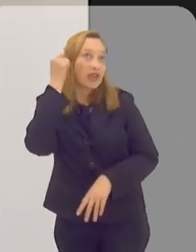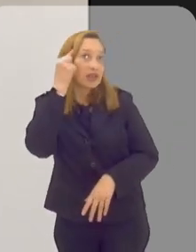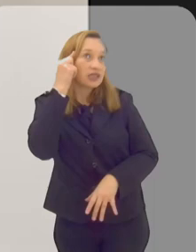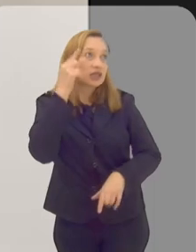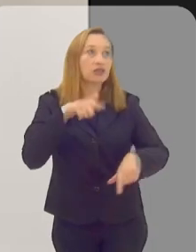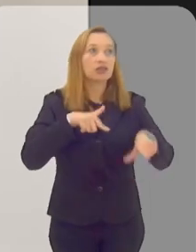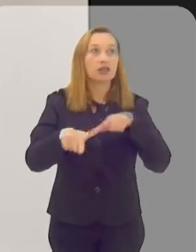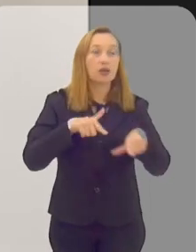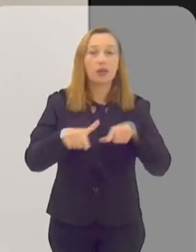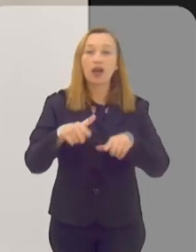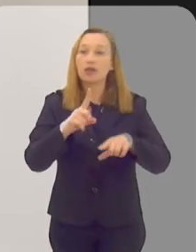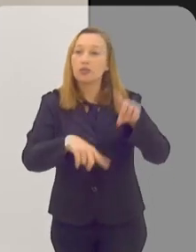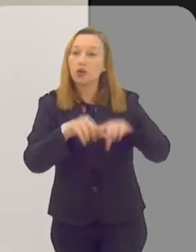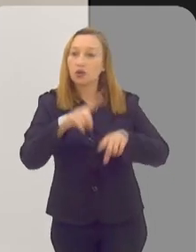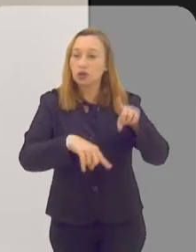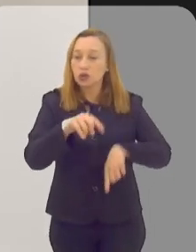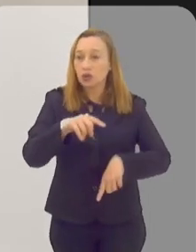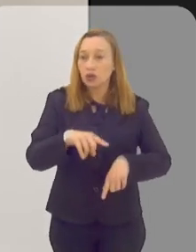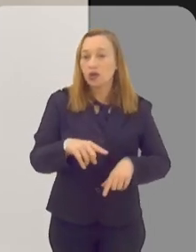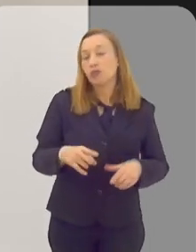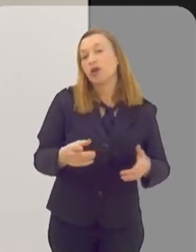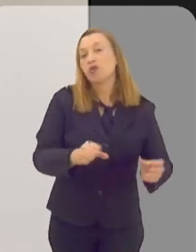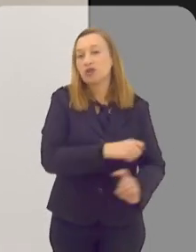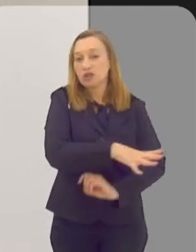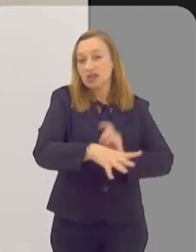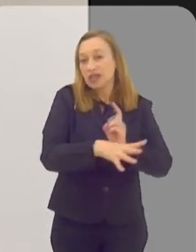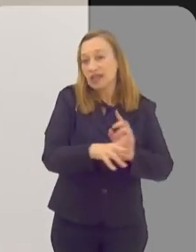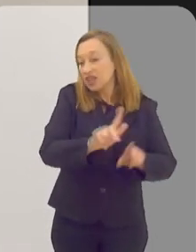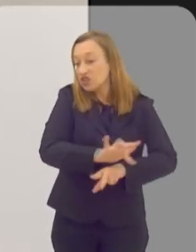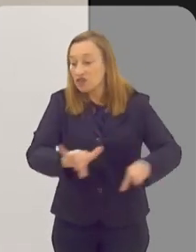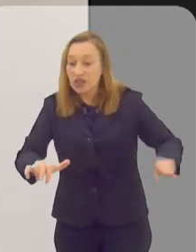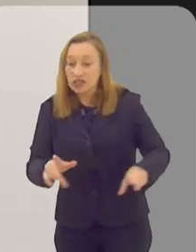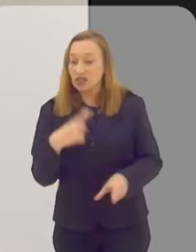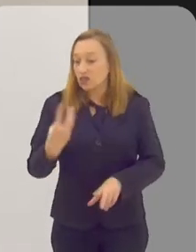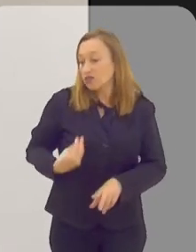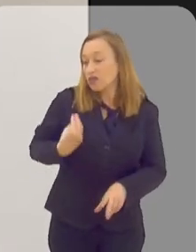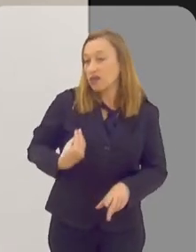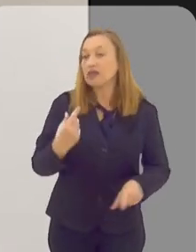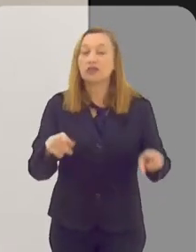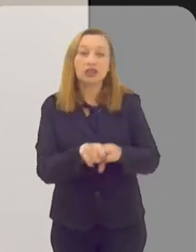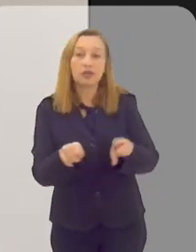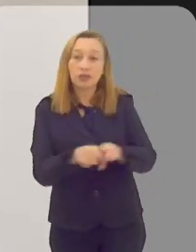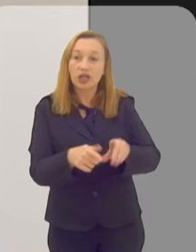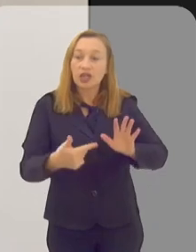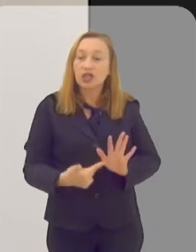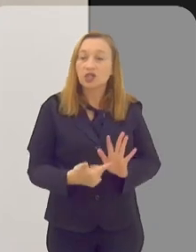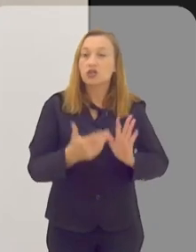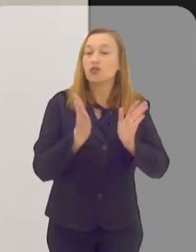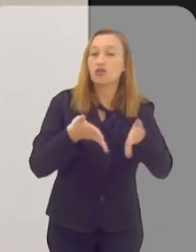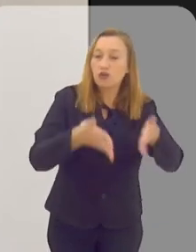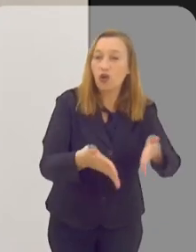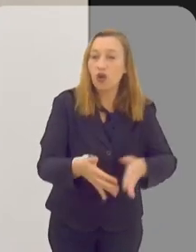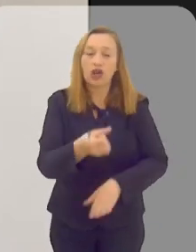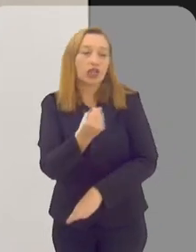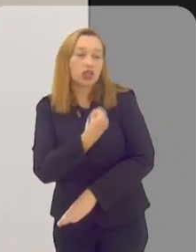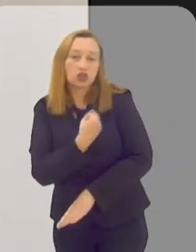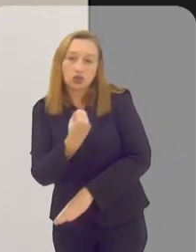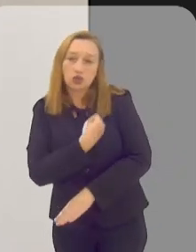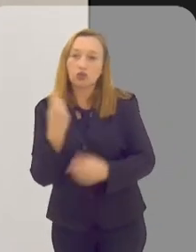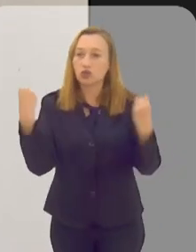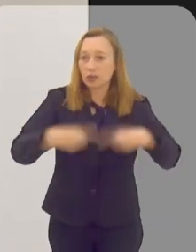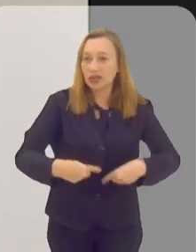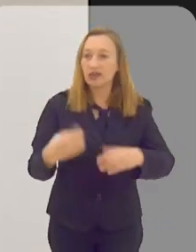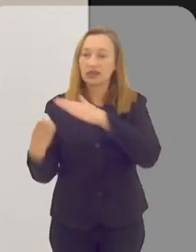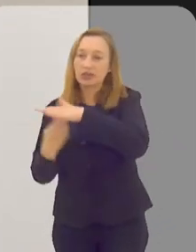alta, pensando em serviços e produtos numa sociedade tão diversa como a que a gente vive. Então, isso também se reflete em números e